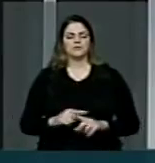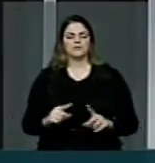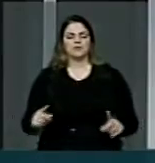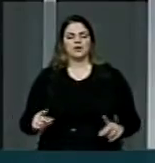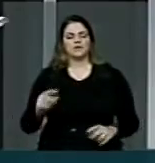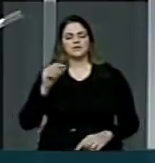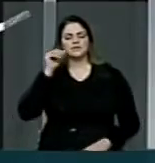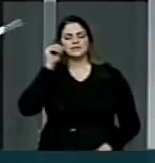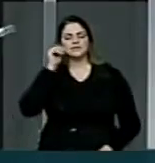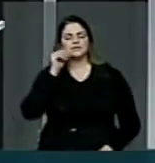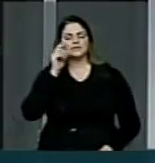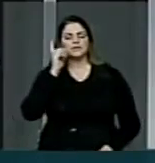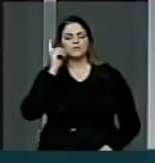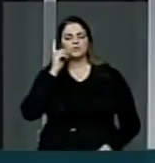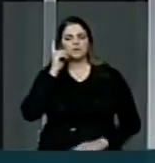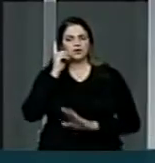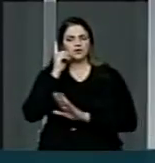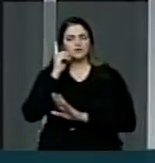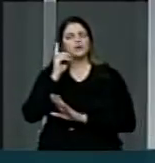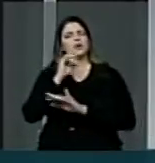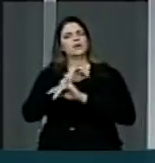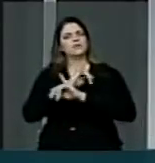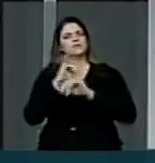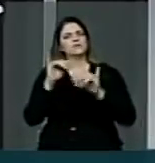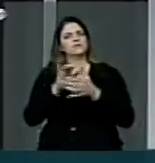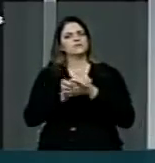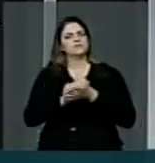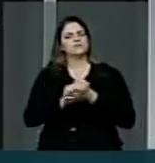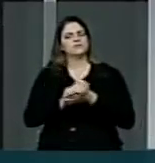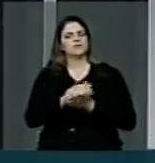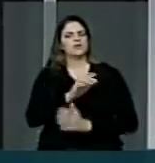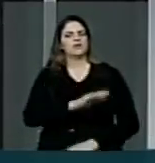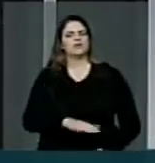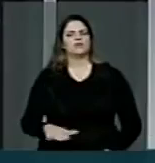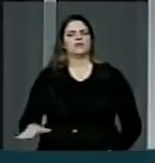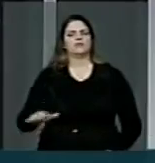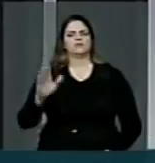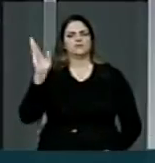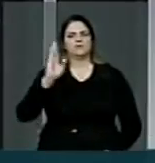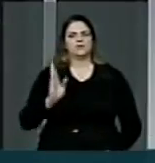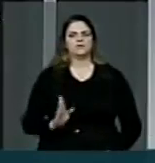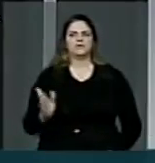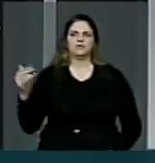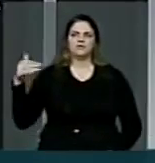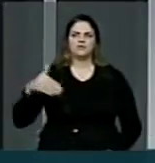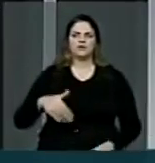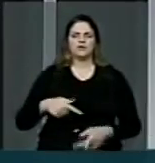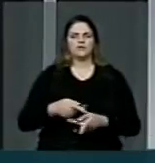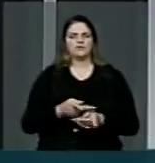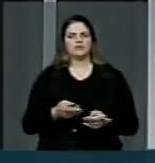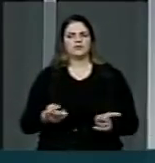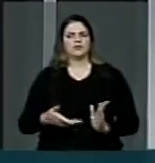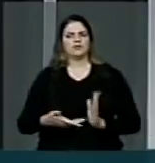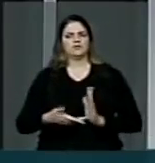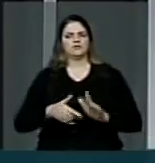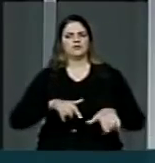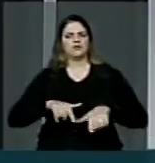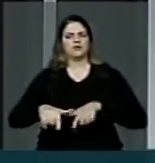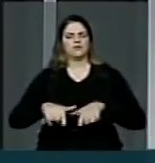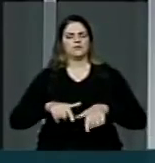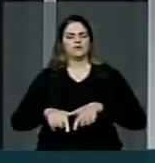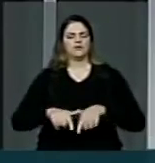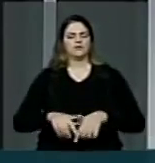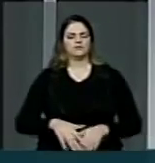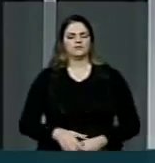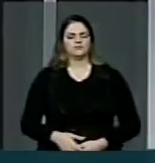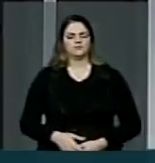ouvir Vossa Excelência, nós queremos saudar os estudantes, as crianças brasileiras que aqui vêm ver o funcionamento dessa casa. Quem